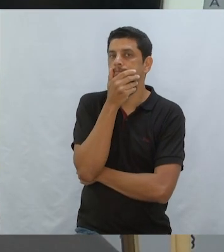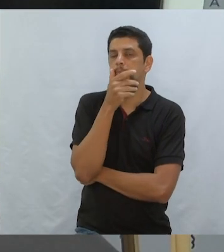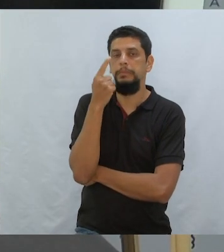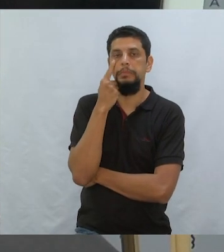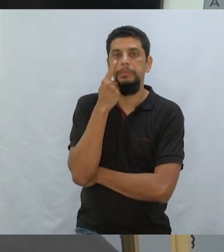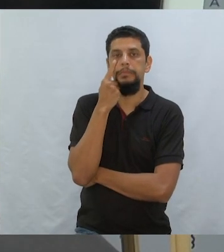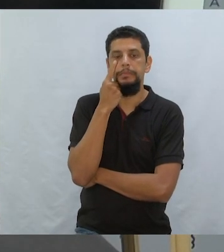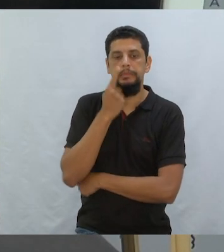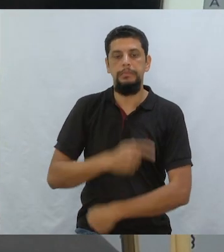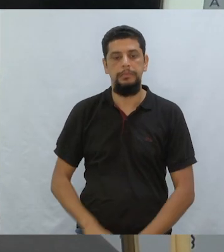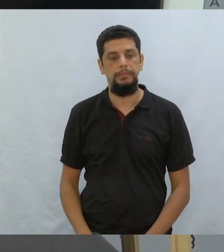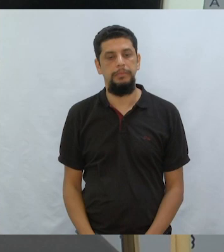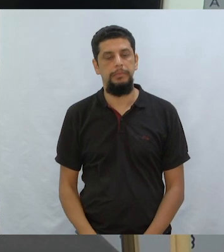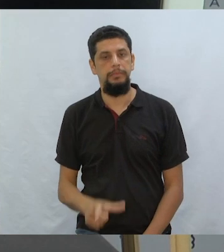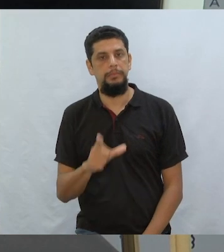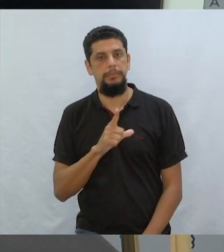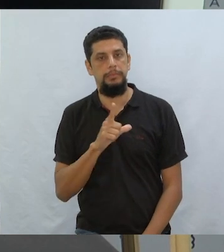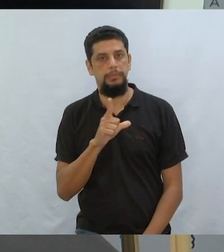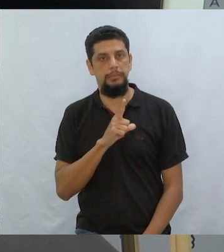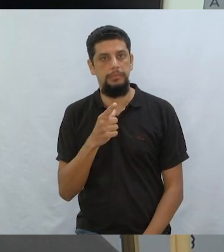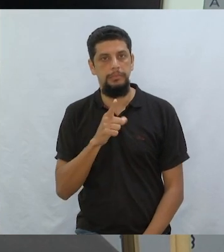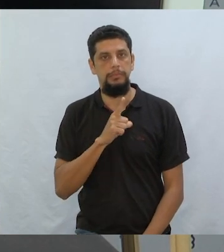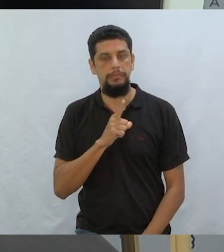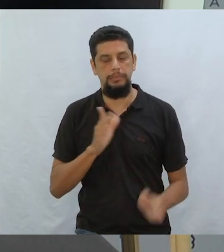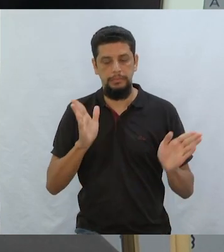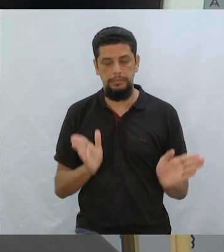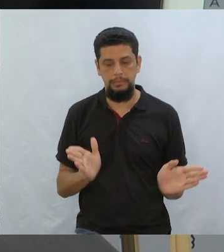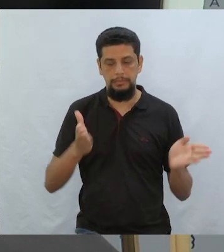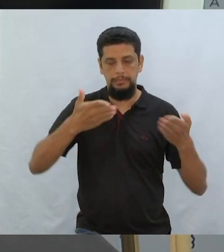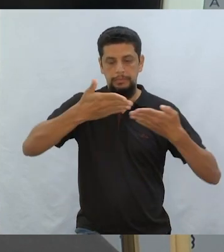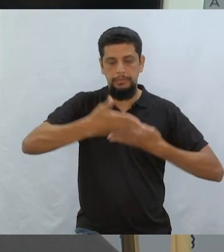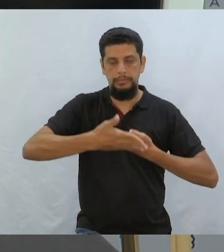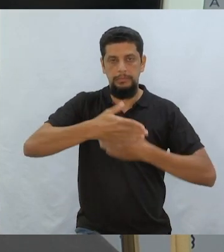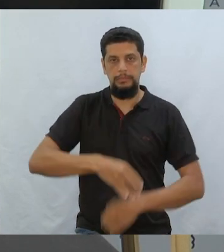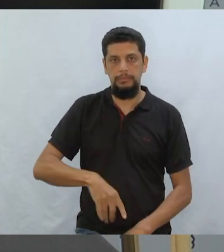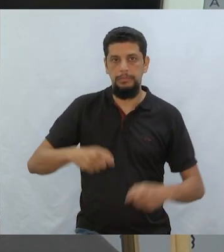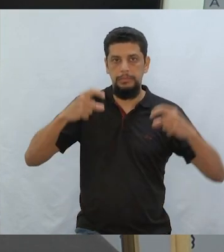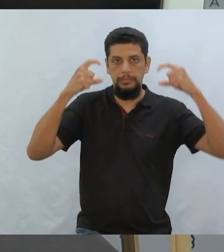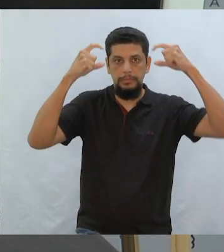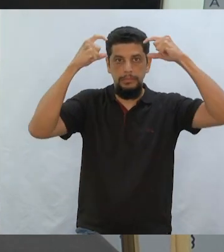Então, vamos ver aqui. Eu trouxe a caixa de ursos.